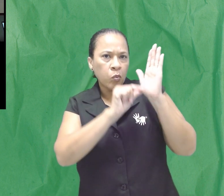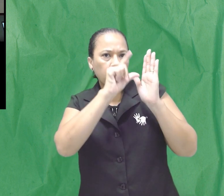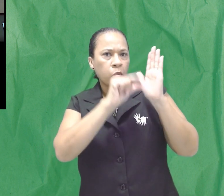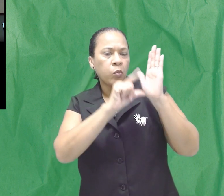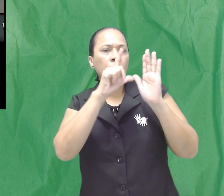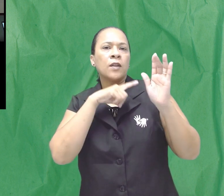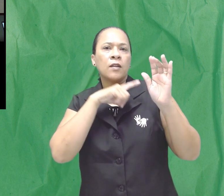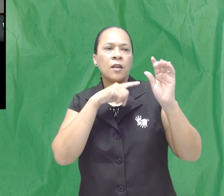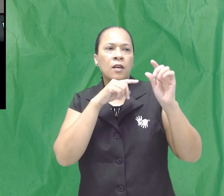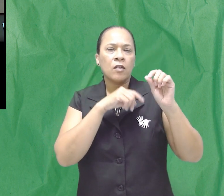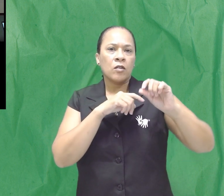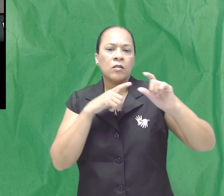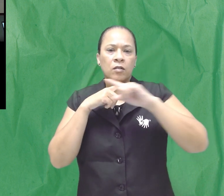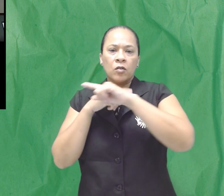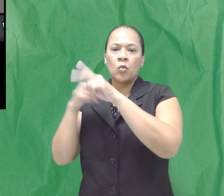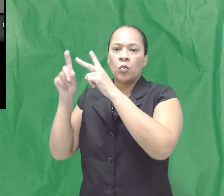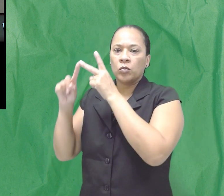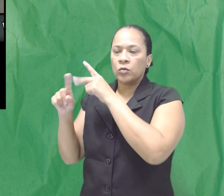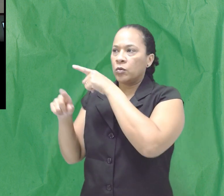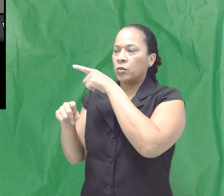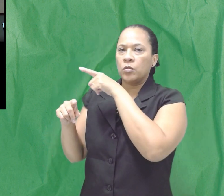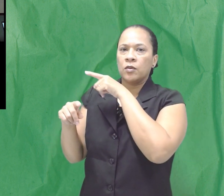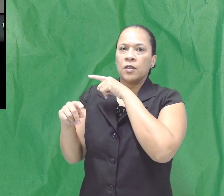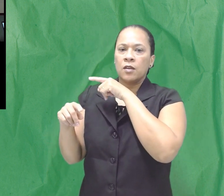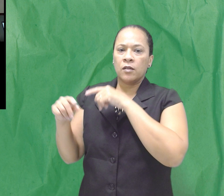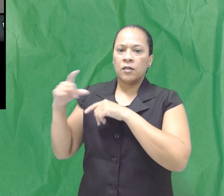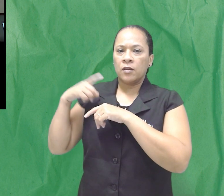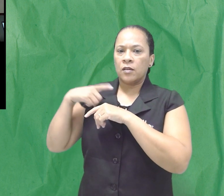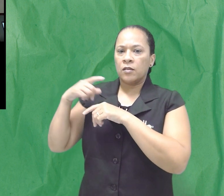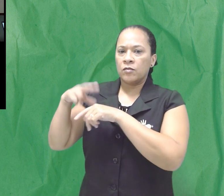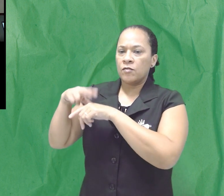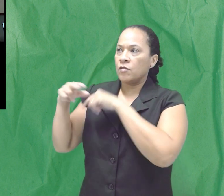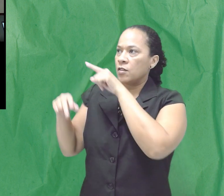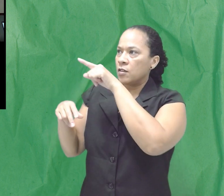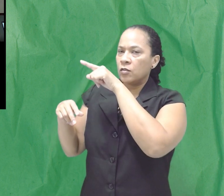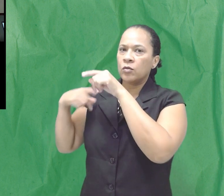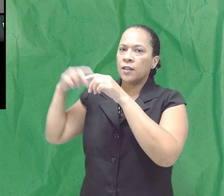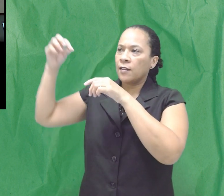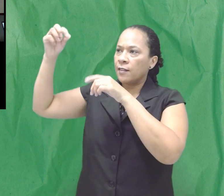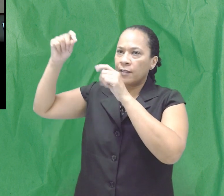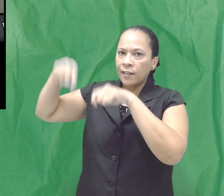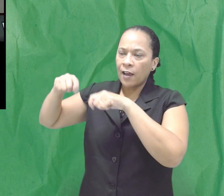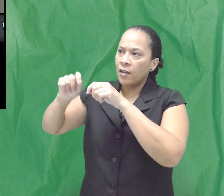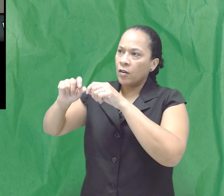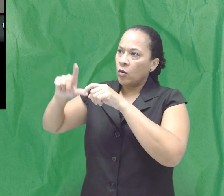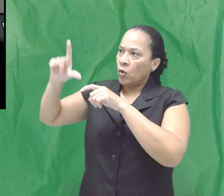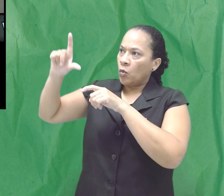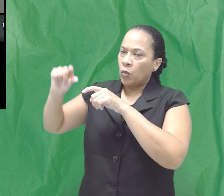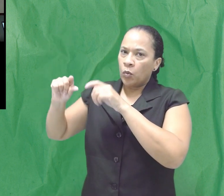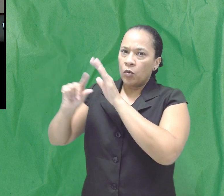graduadas e volumétricas, também é outra vidraria utilizada para transvasar líquidos com